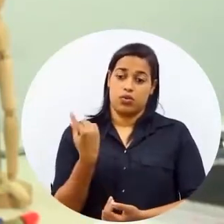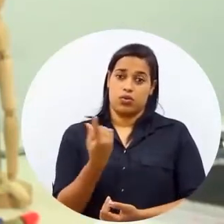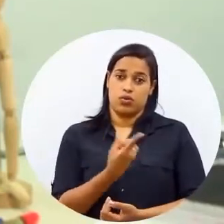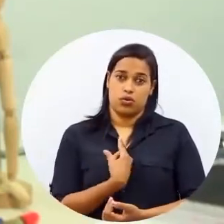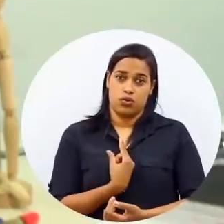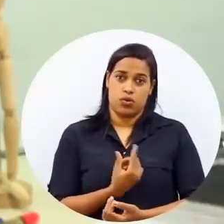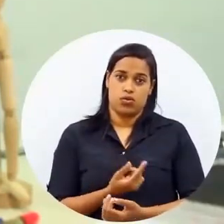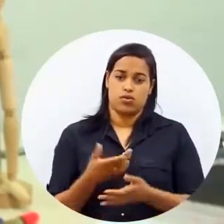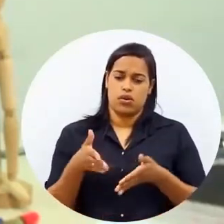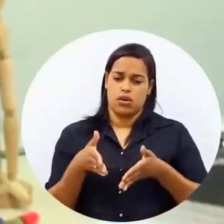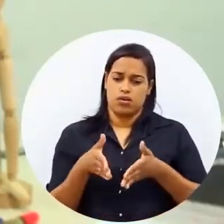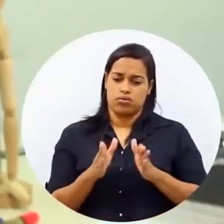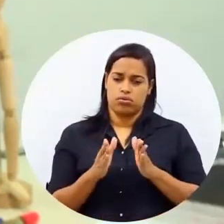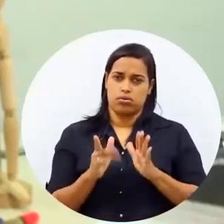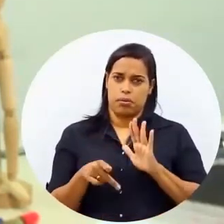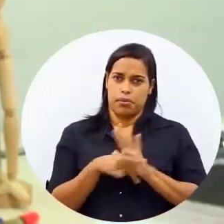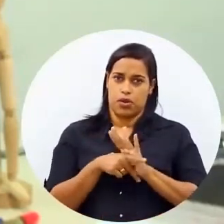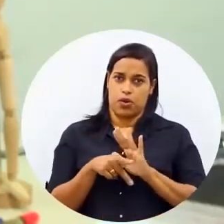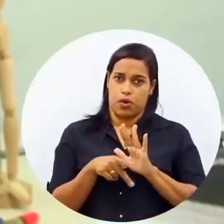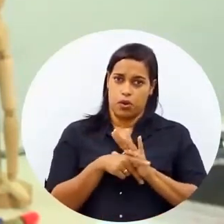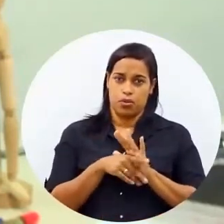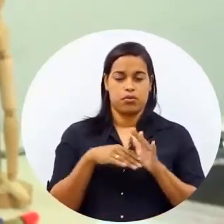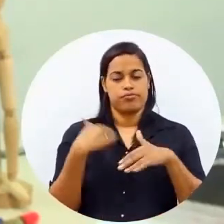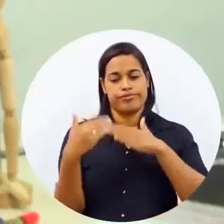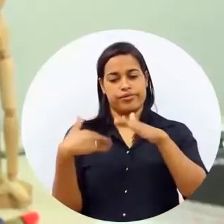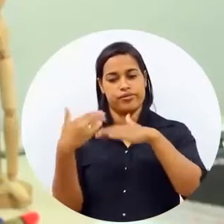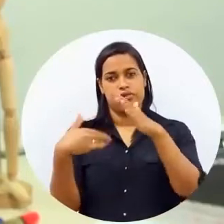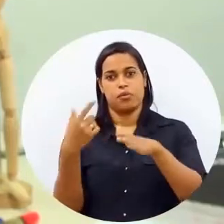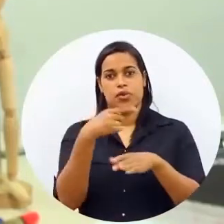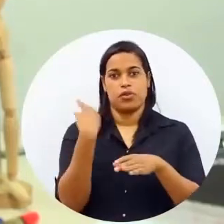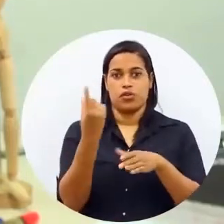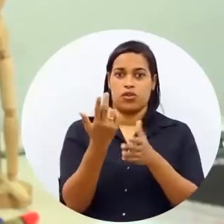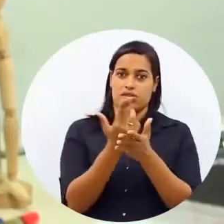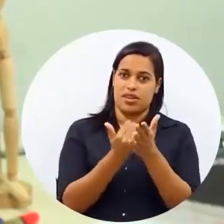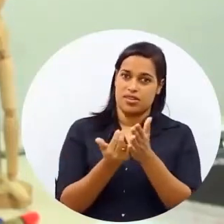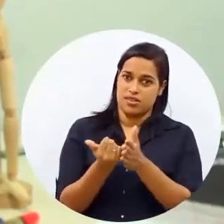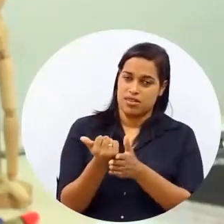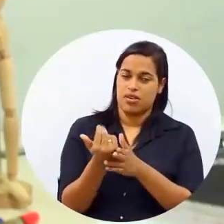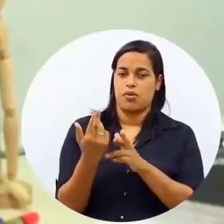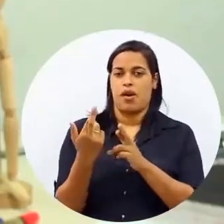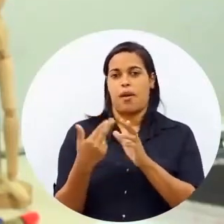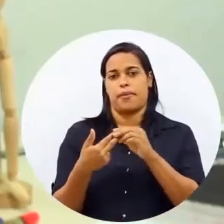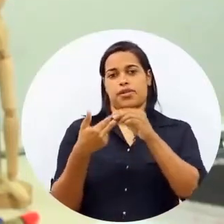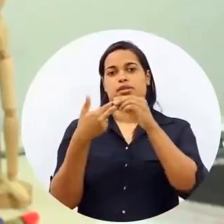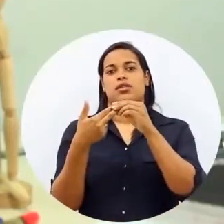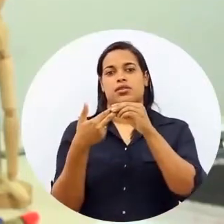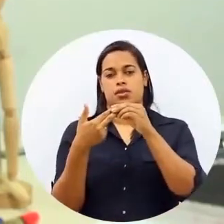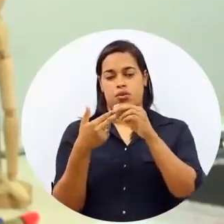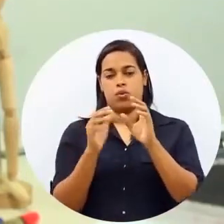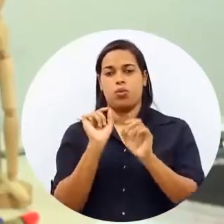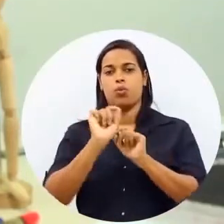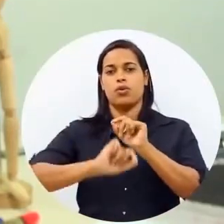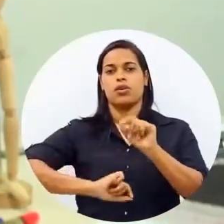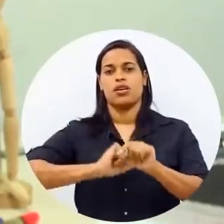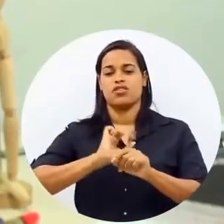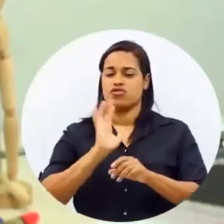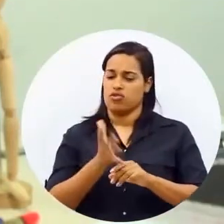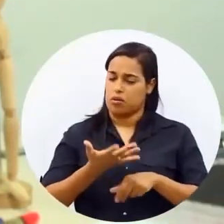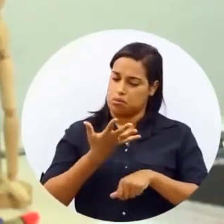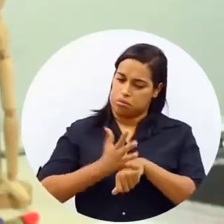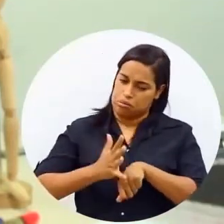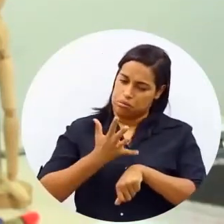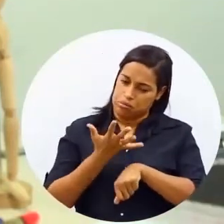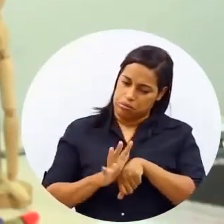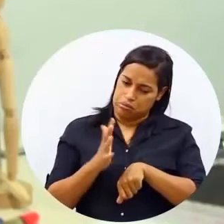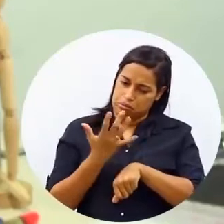nosso caminho natural, né, no desenvolvimento do nosso desenho de observação e representação, agora que a gente já exercitou um bocado o